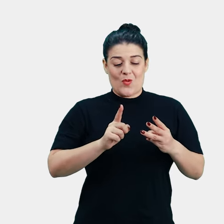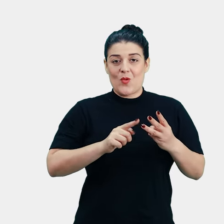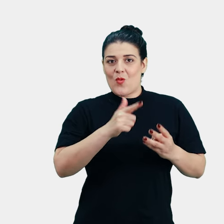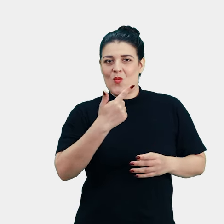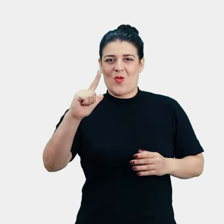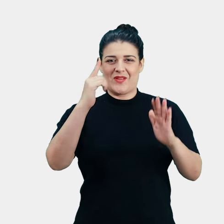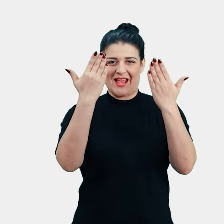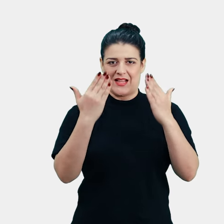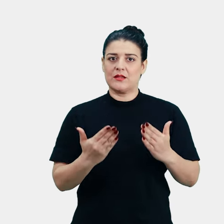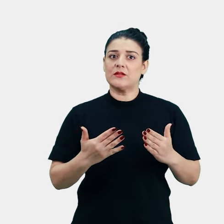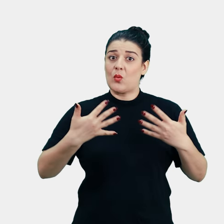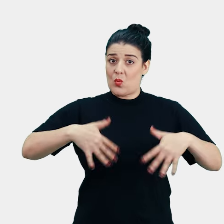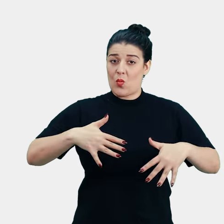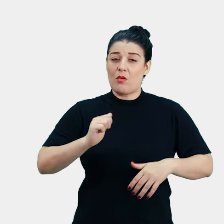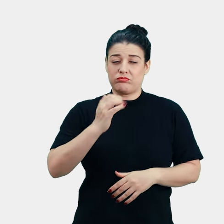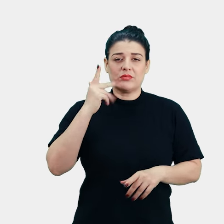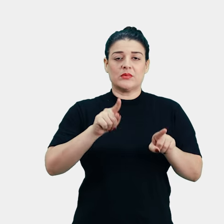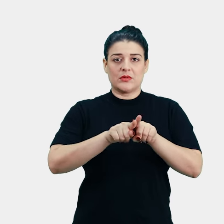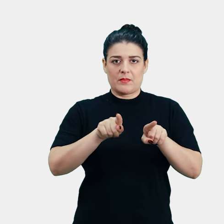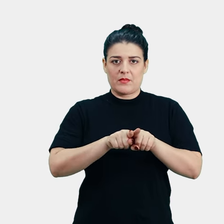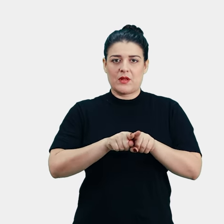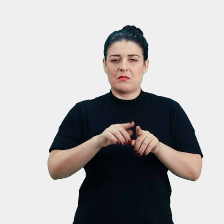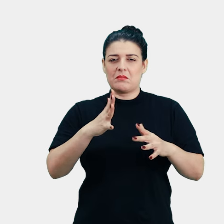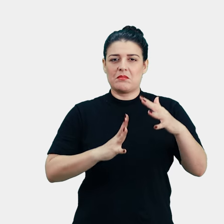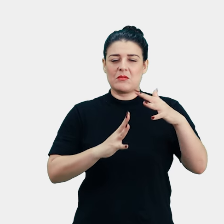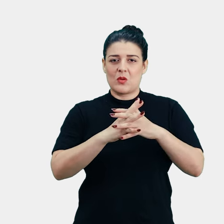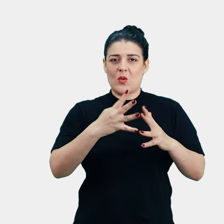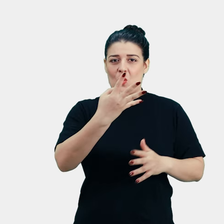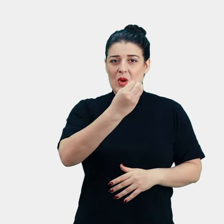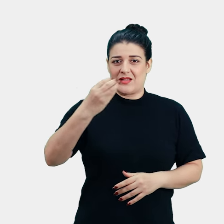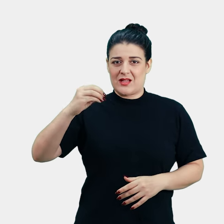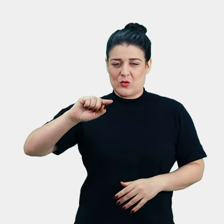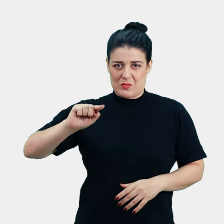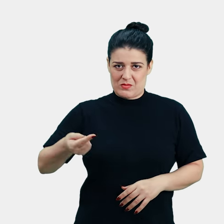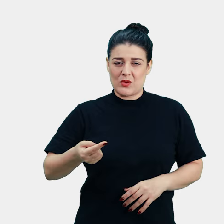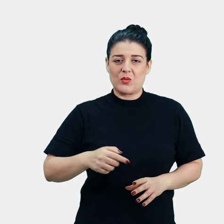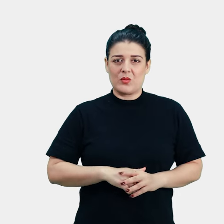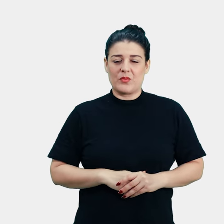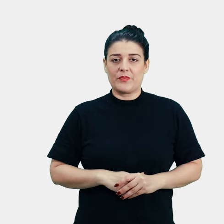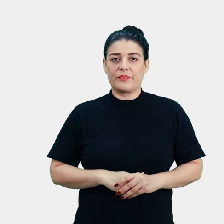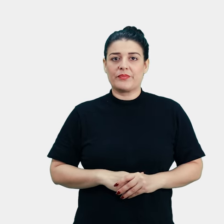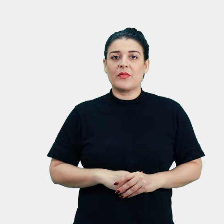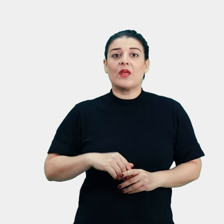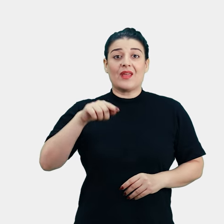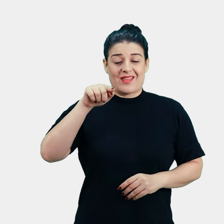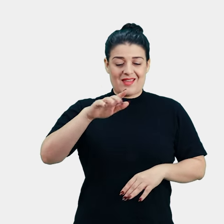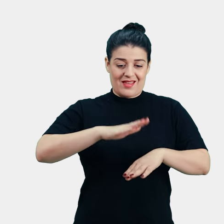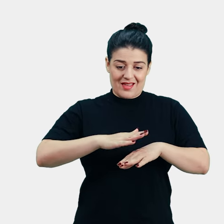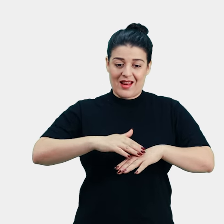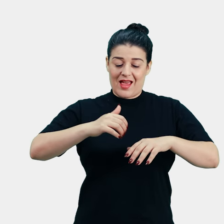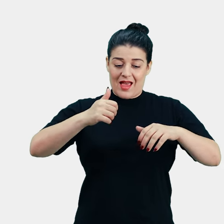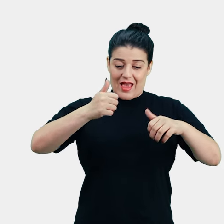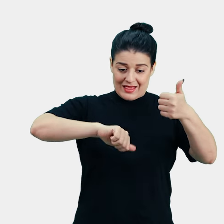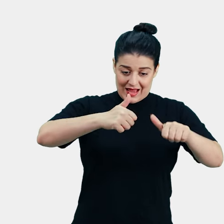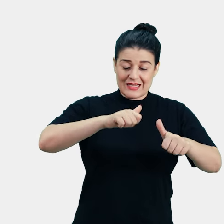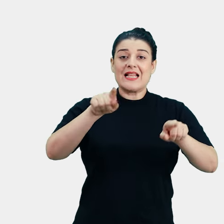um analisador de alta resolução, ele tem uma resolução máxima de 400 mil. Ele é analisador e detector ao